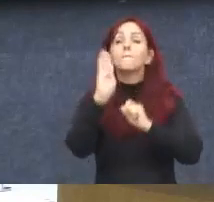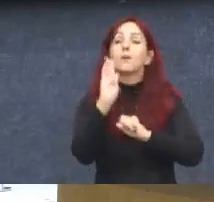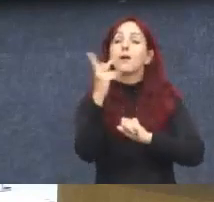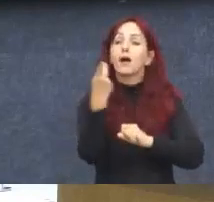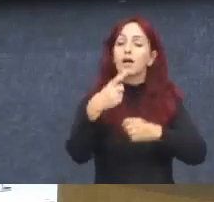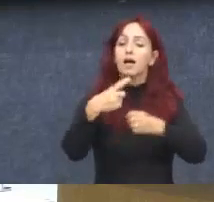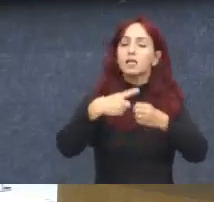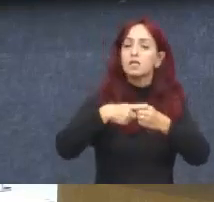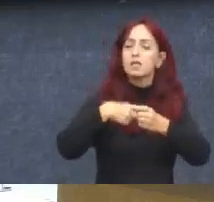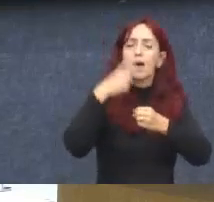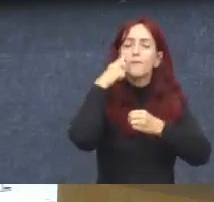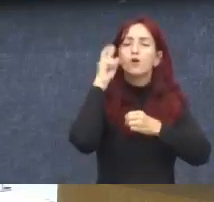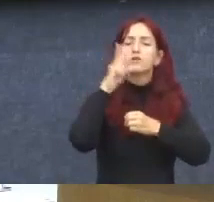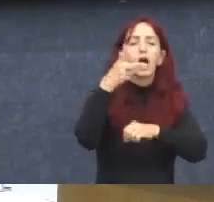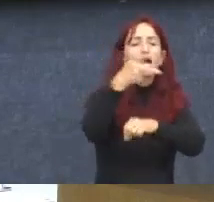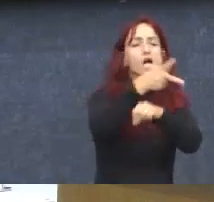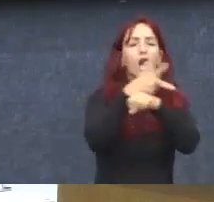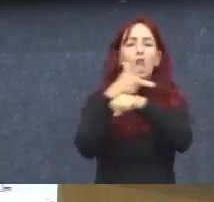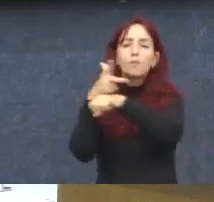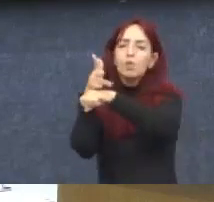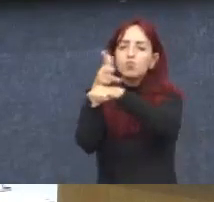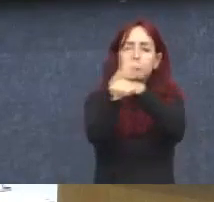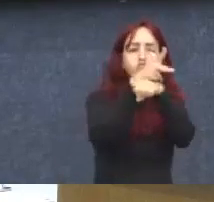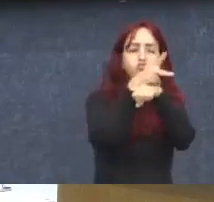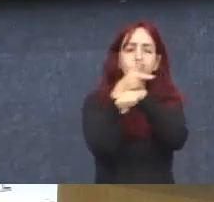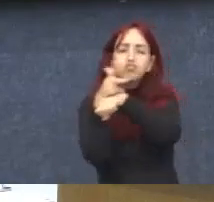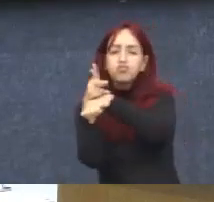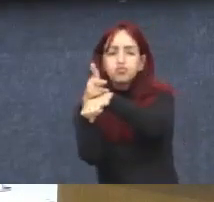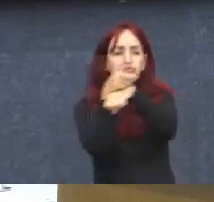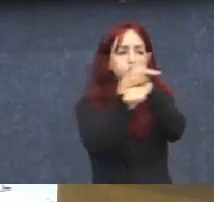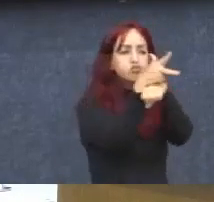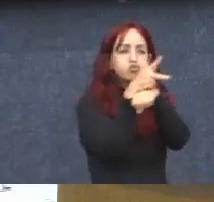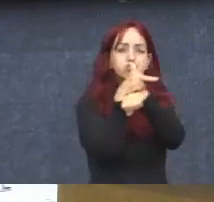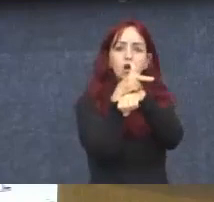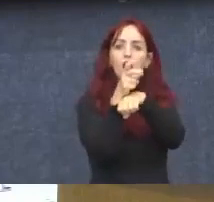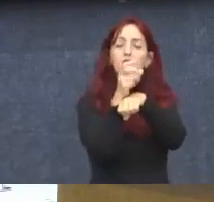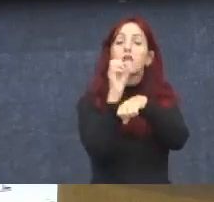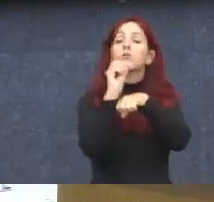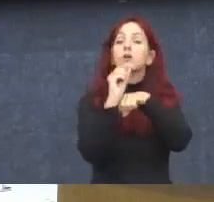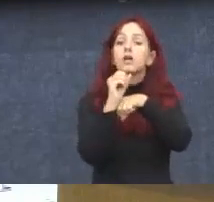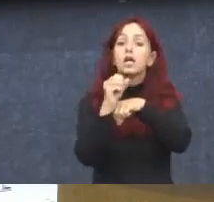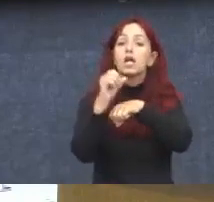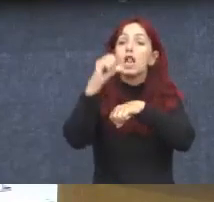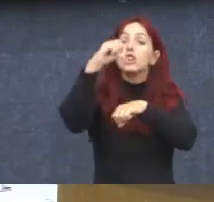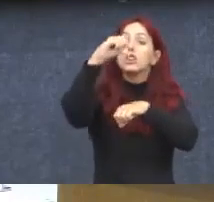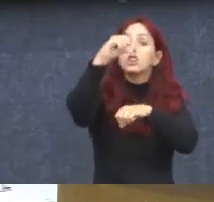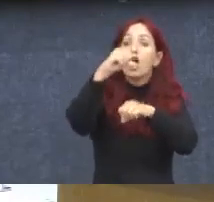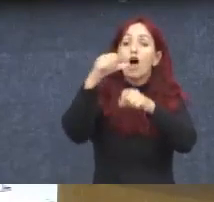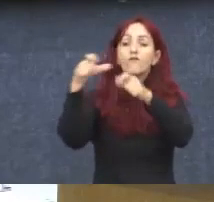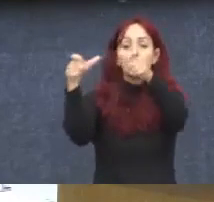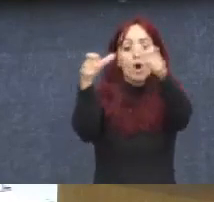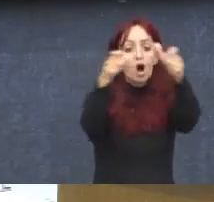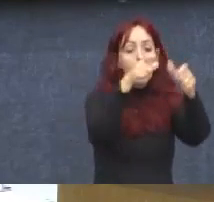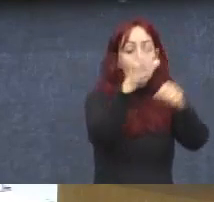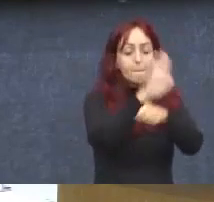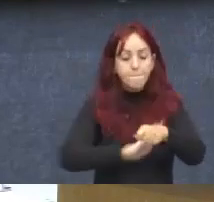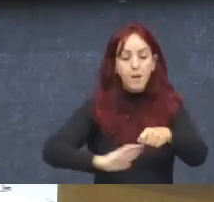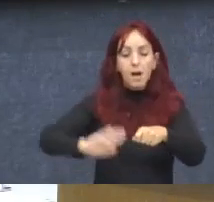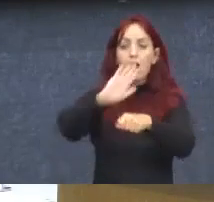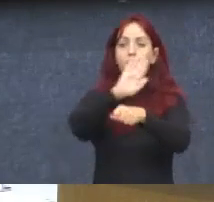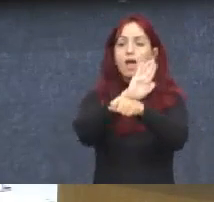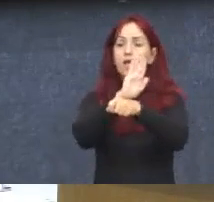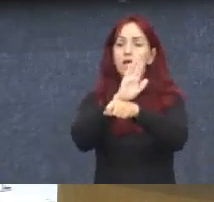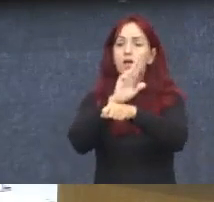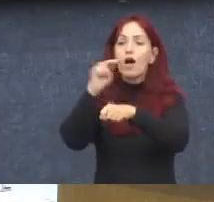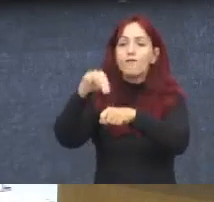com câmaras itinerantes que cheguem às 9 regiões do Barreiro à Venda Nova.